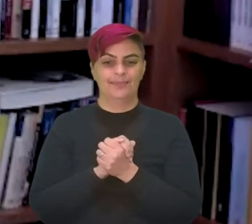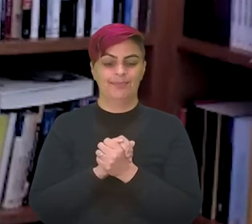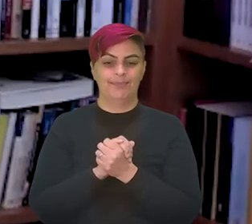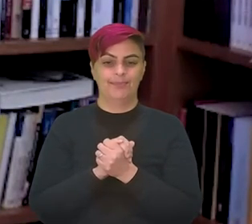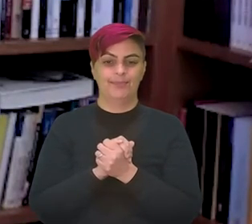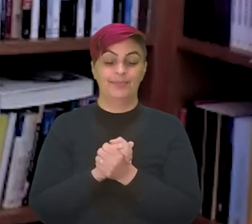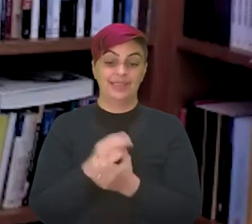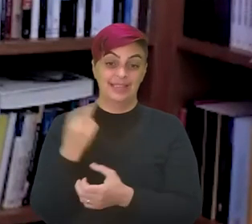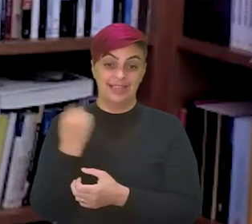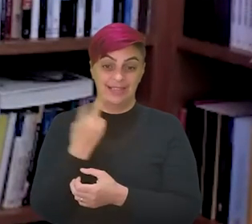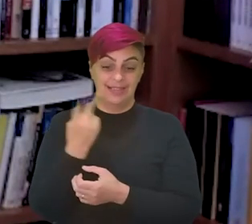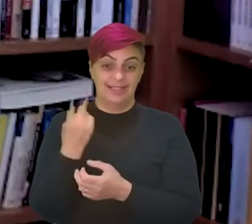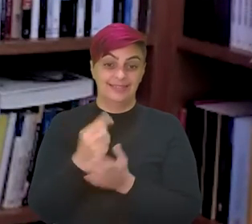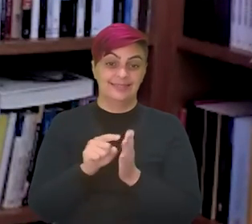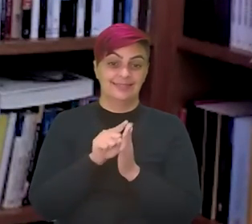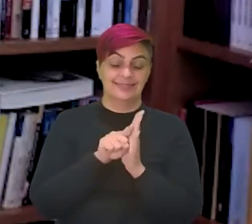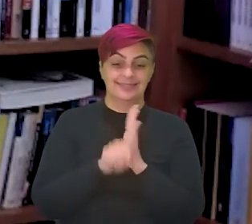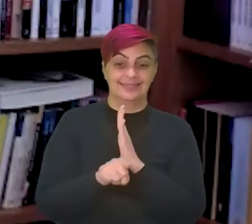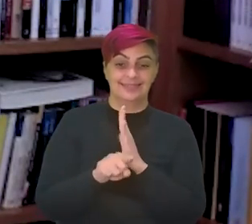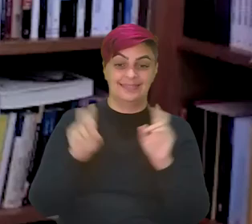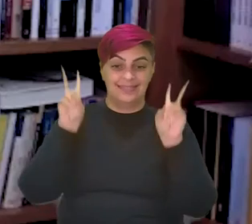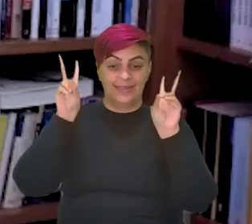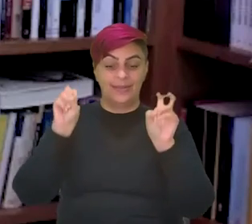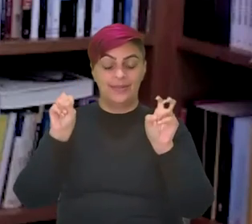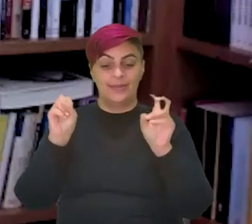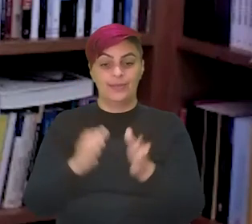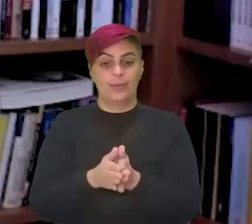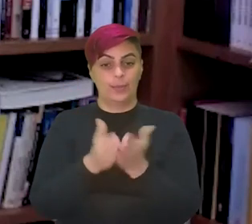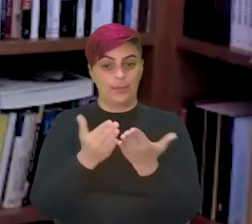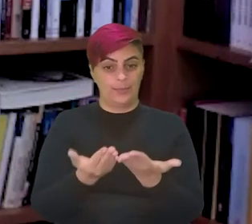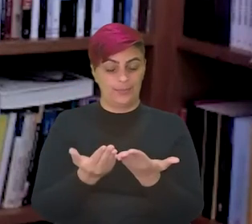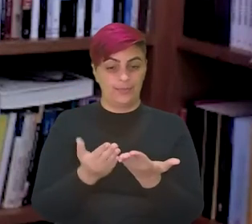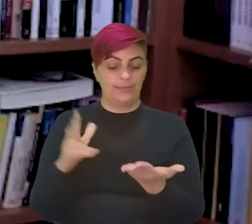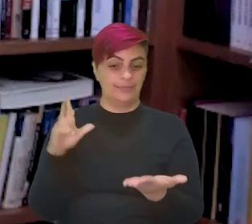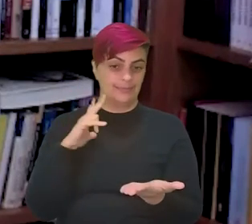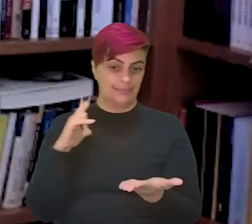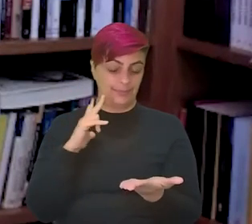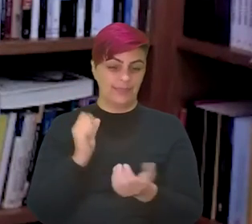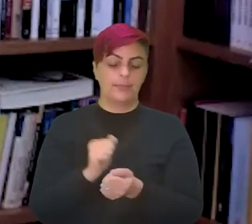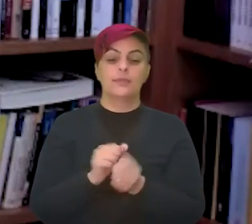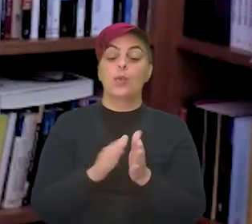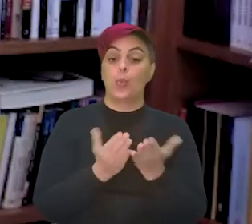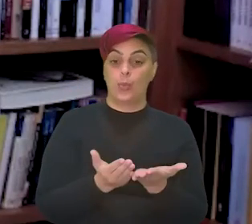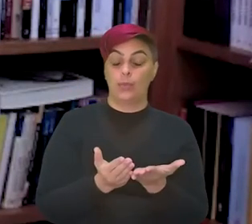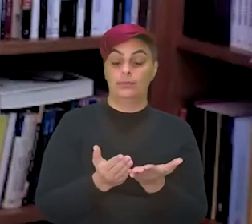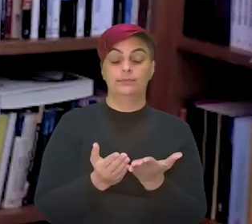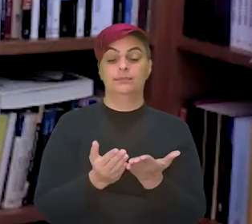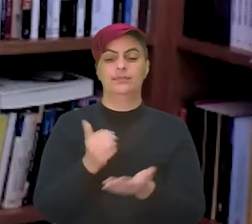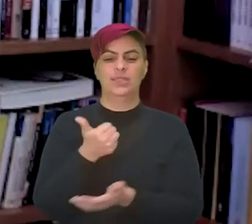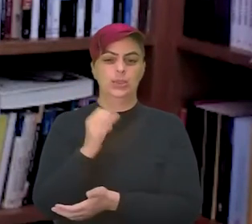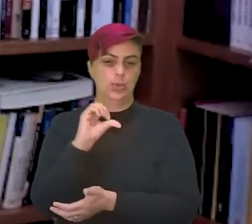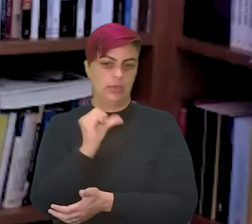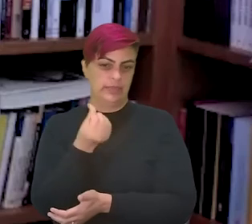O Alex fez a segunda pergunta sobre os diários. Sim, Malinowski, enfim, os diários em